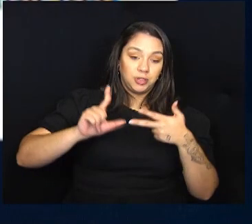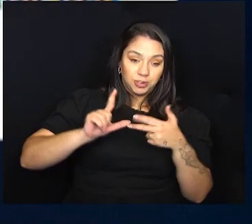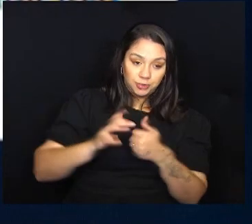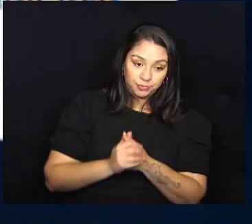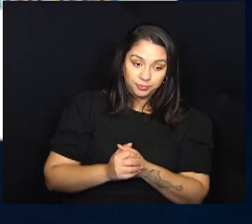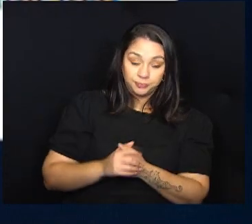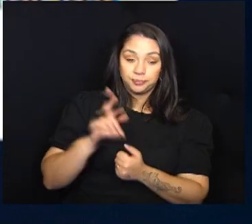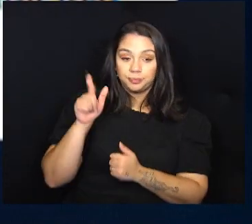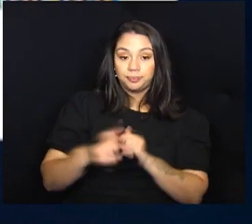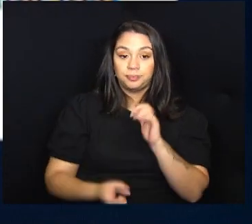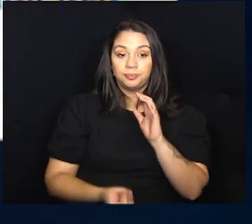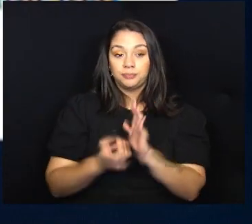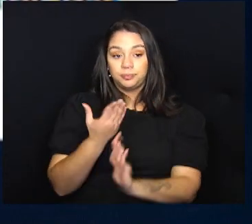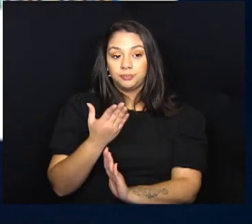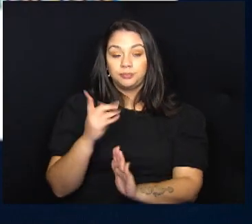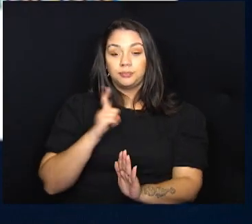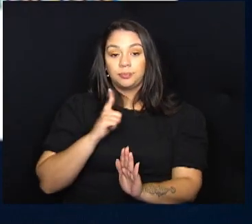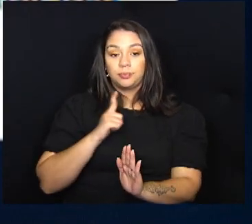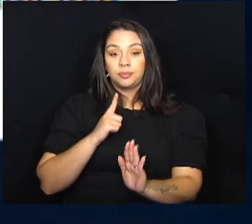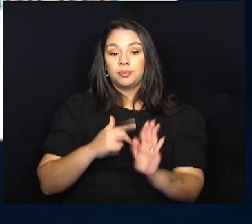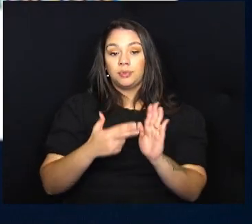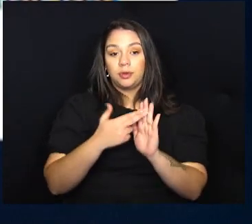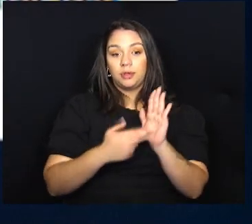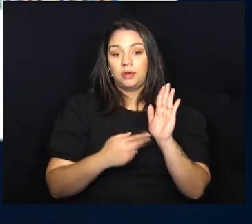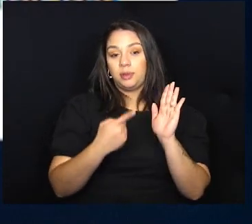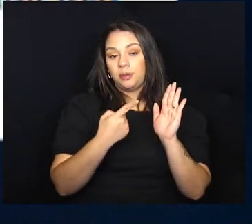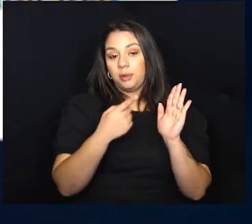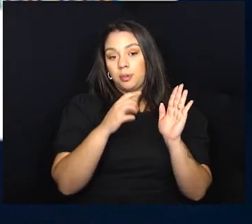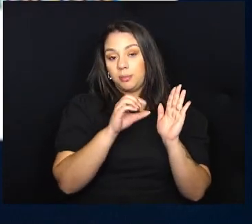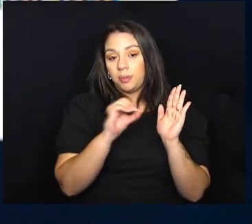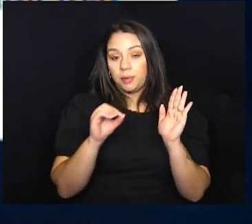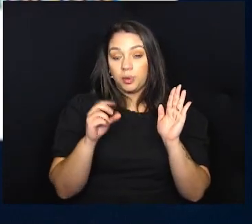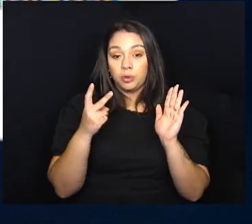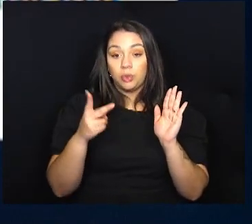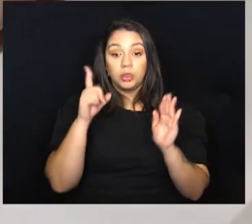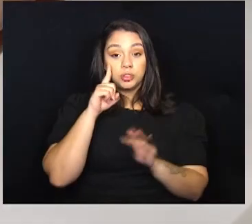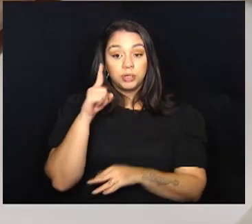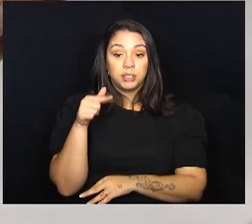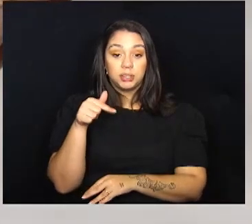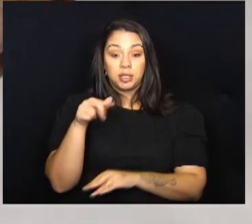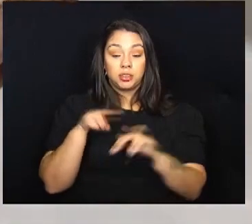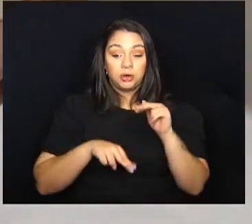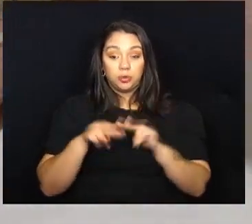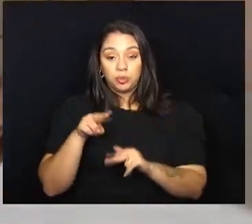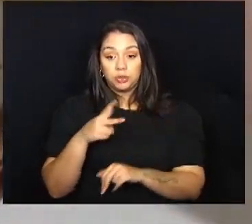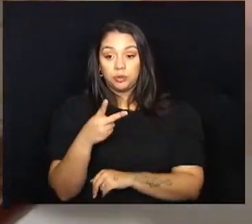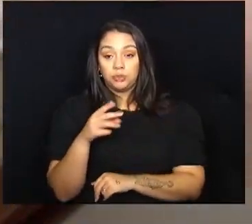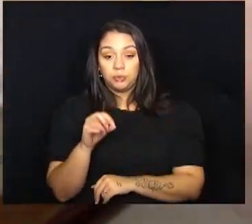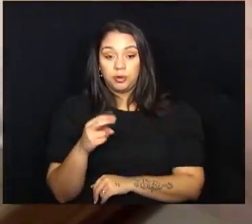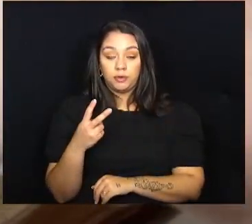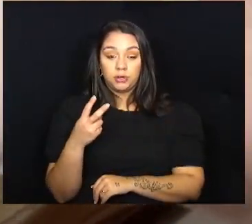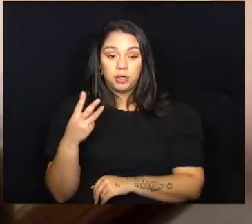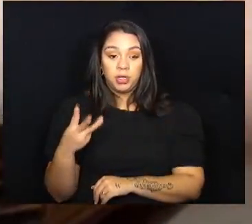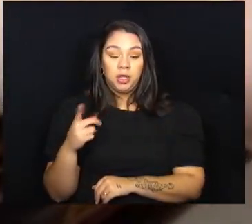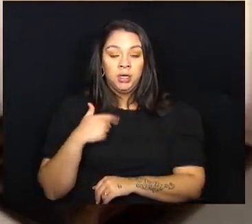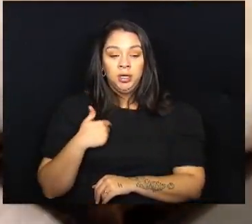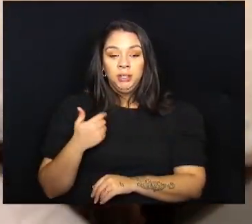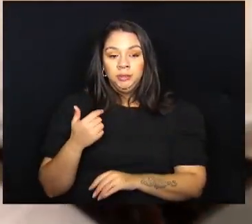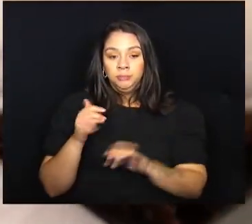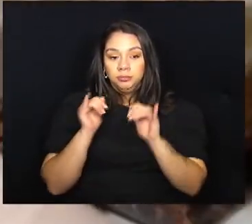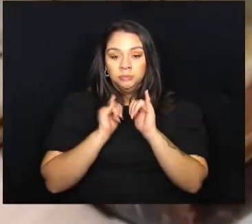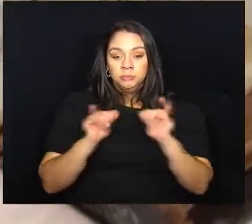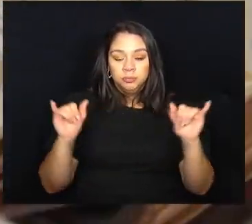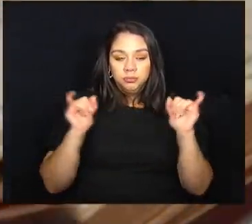Instituído pela Resolução número 1002, de 7 de junho de 2023, o memorial será destinado à divulgação